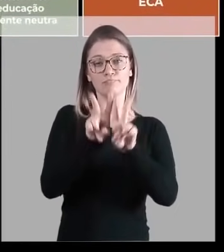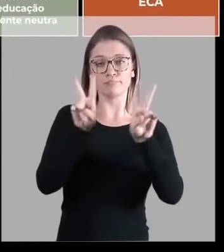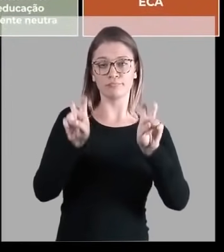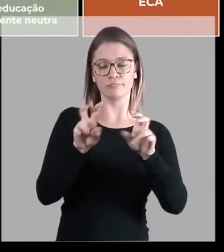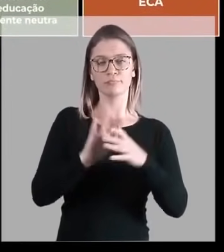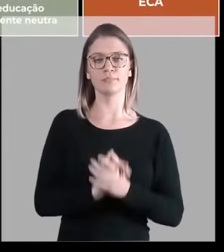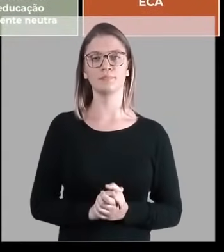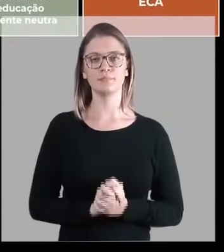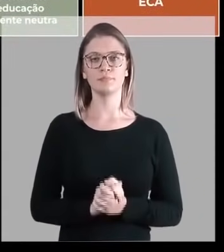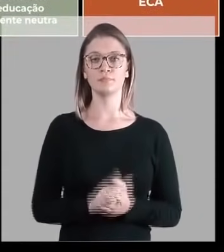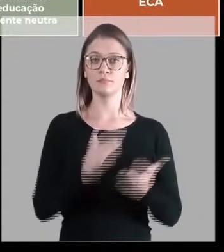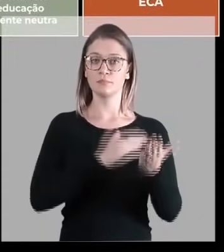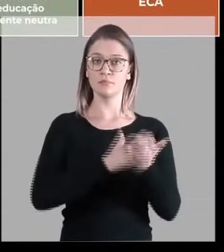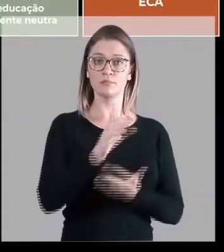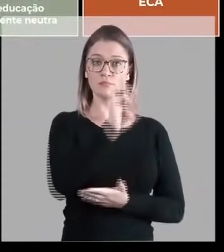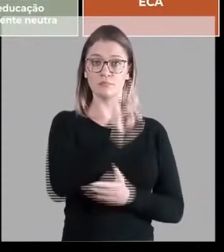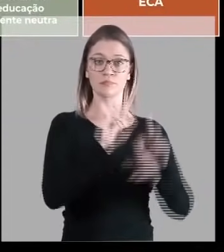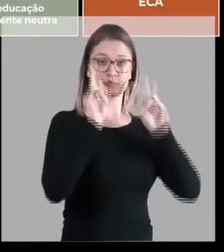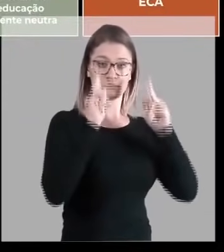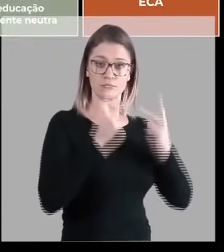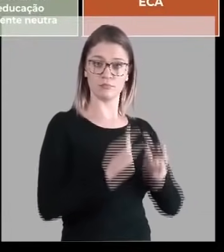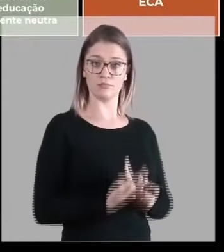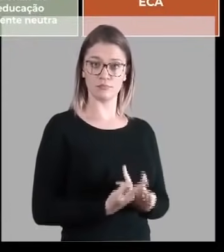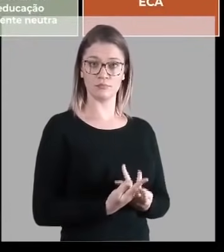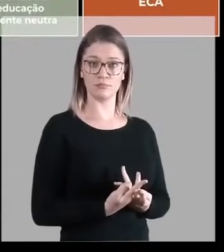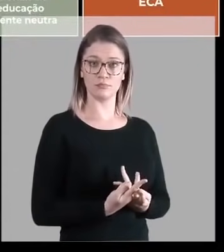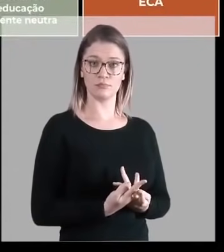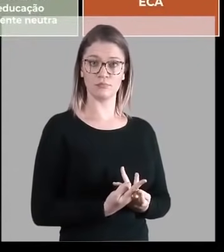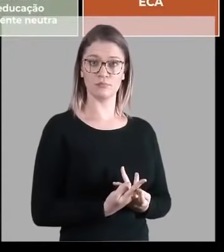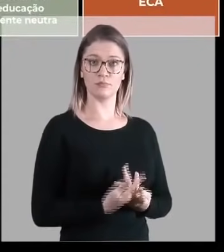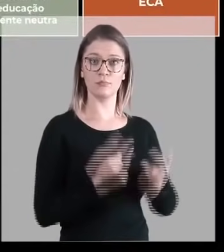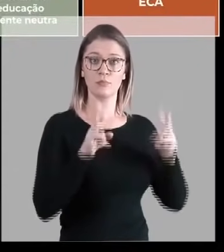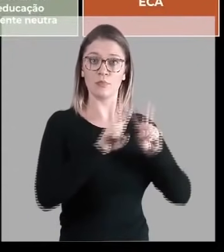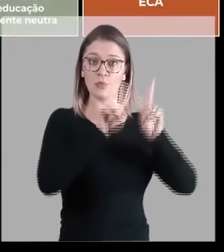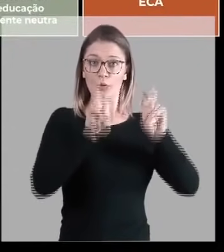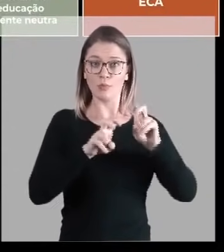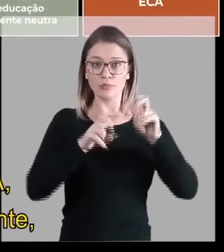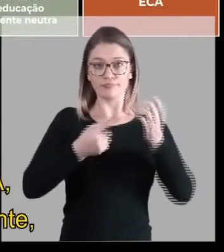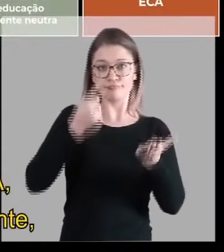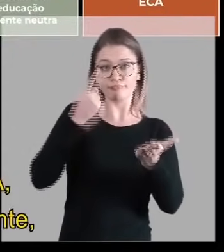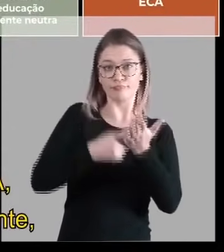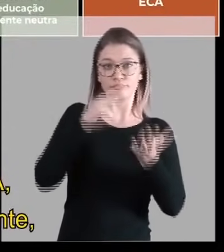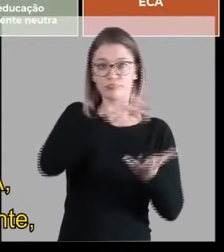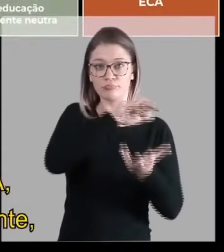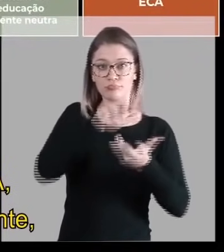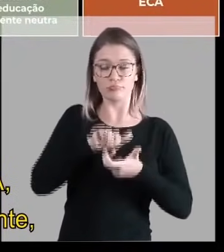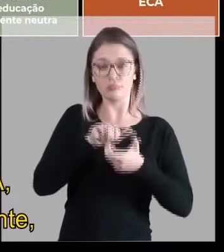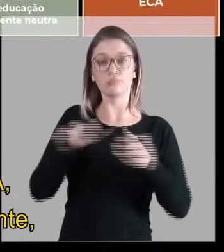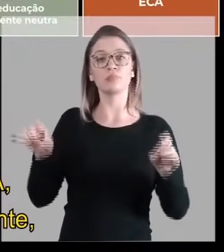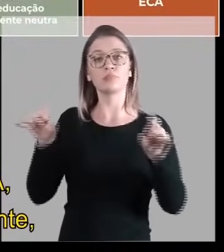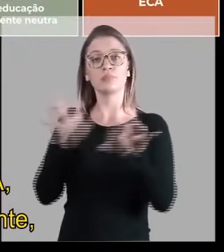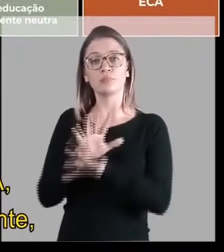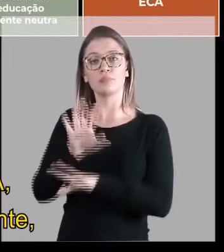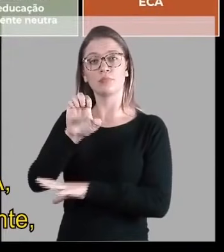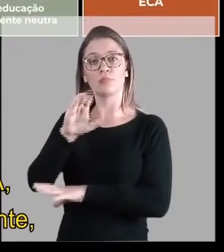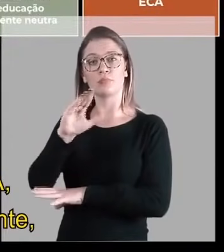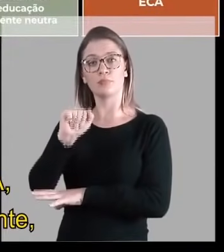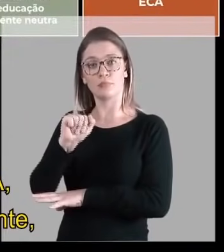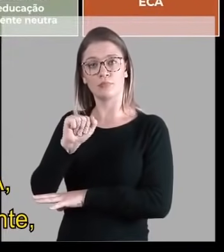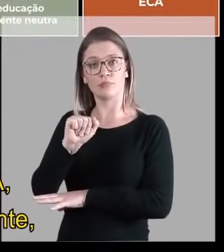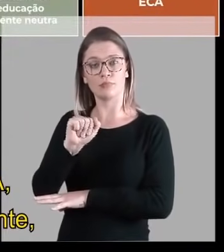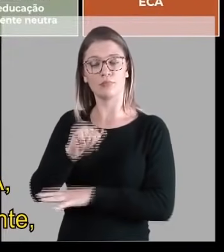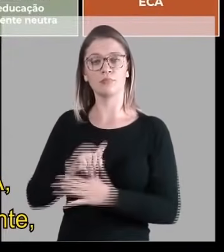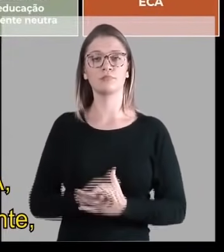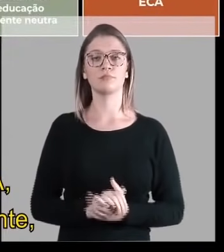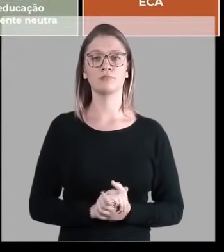Nós começamos falando sobre direitos humanos, sobre tratados internacionais e terminamos falando sobre o ECA, o Estatuto da